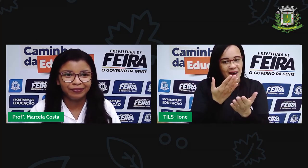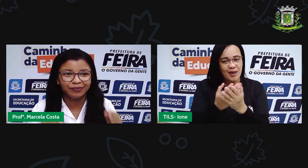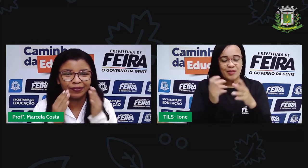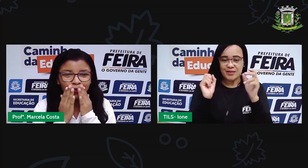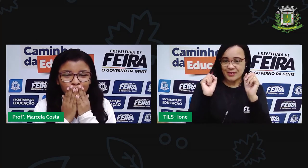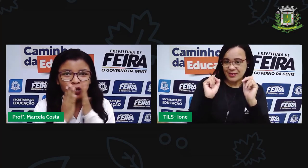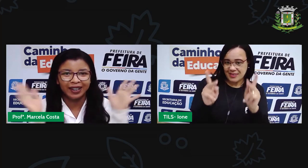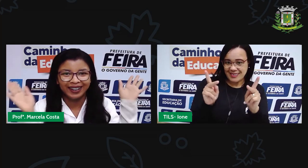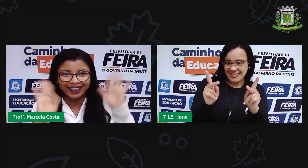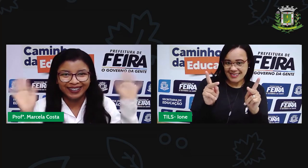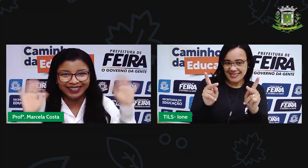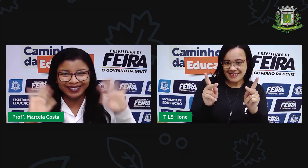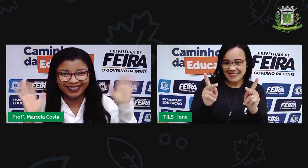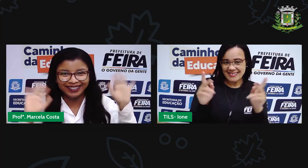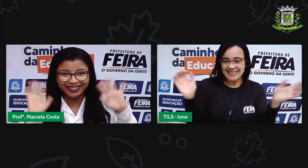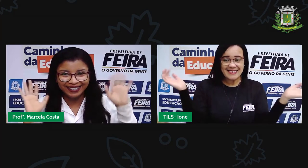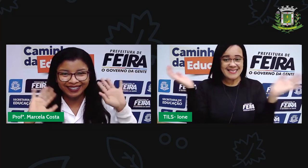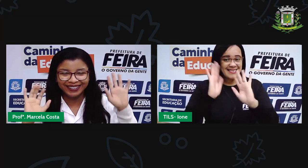Tchau.